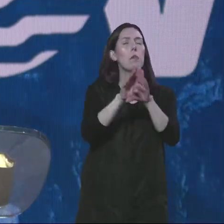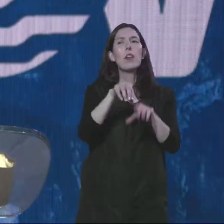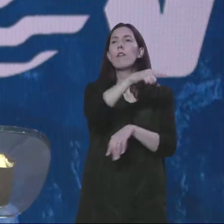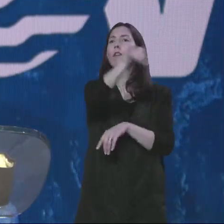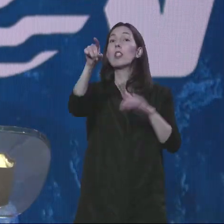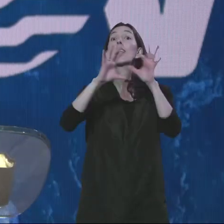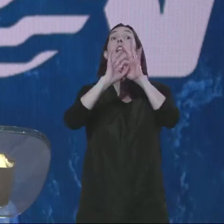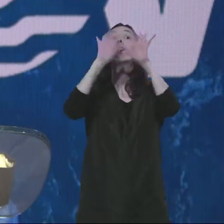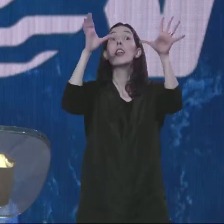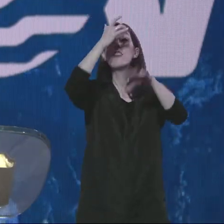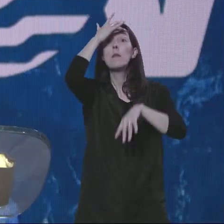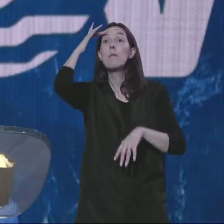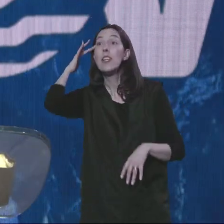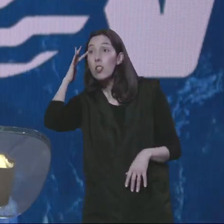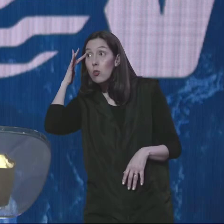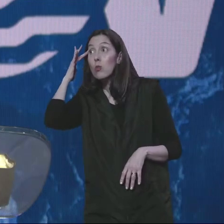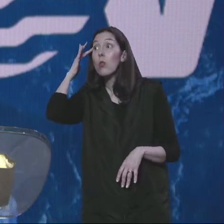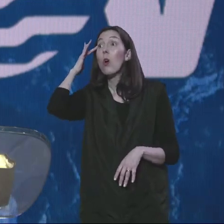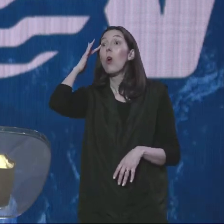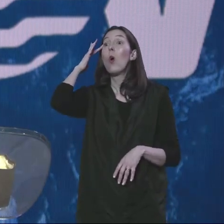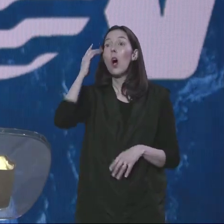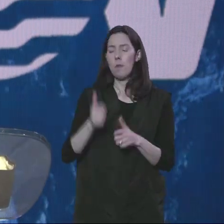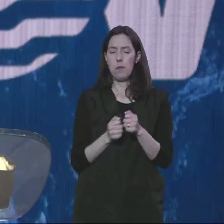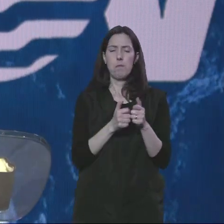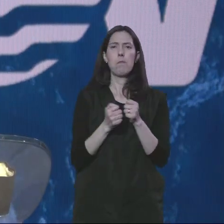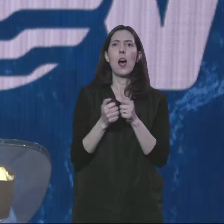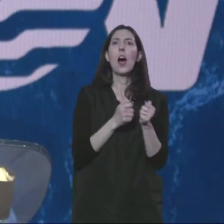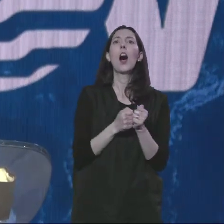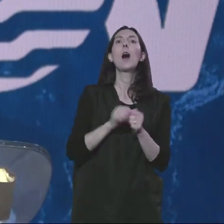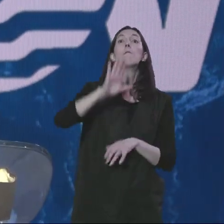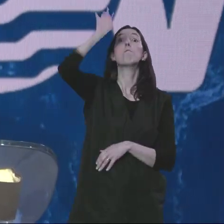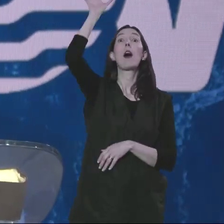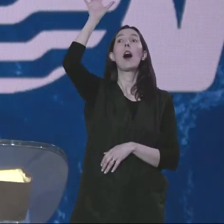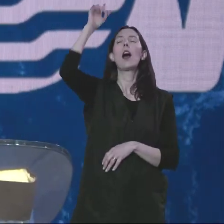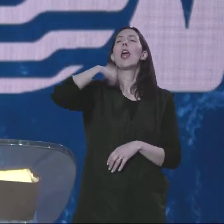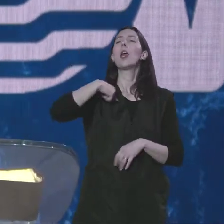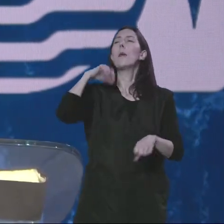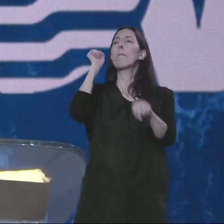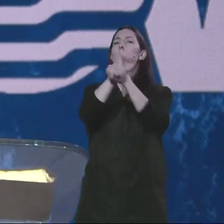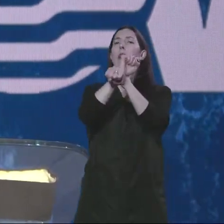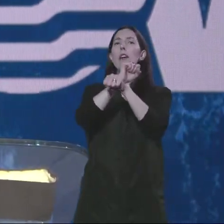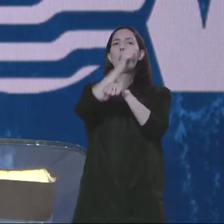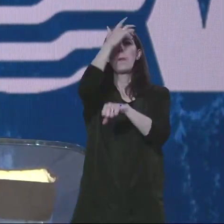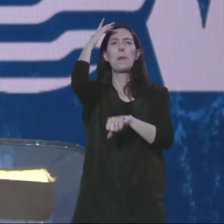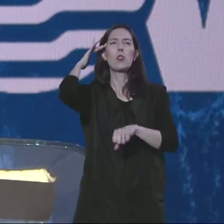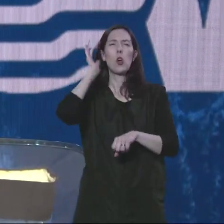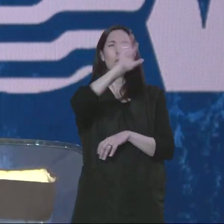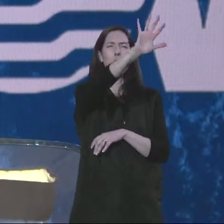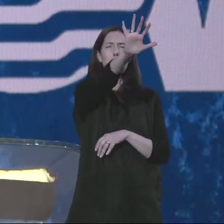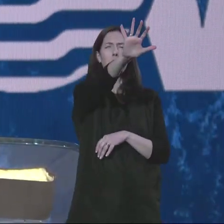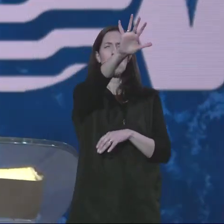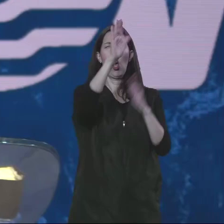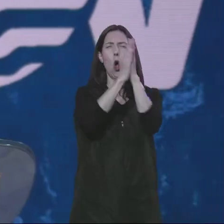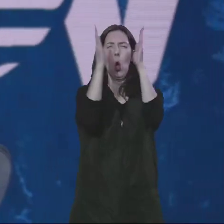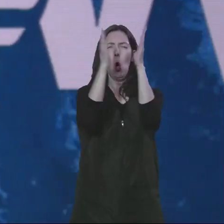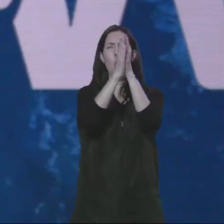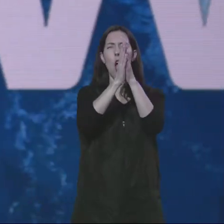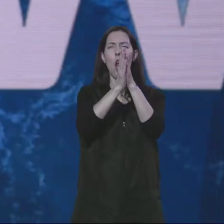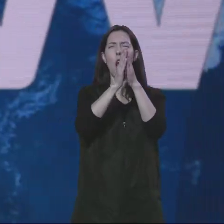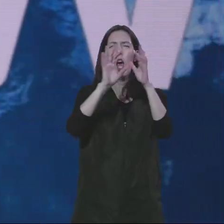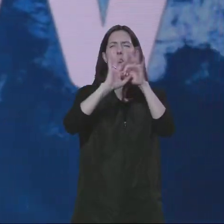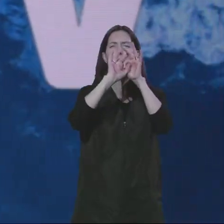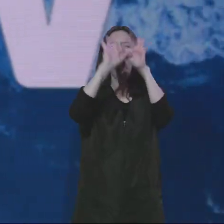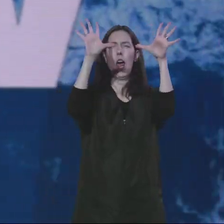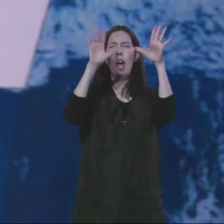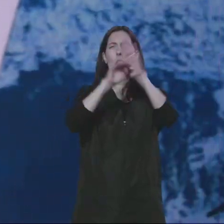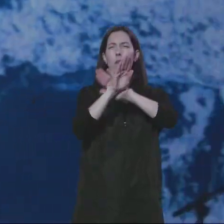se alguém estiver no celular. Eu vou parar a mensagem e todo mundo vai estender a mão para Deus libertar do vício. Amém? Então tá